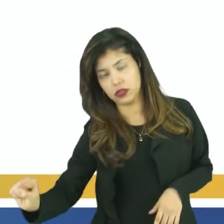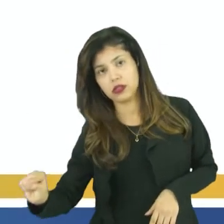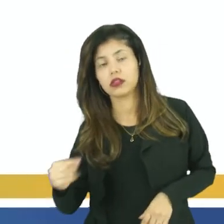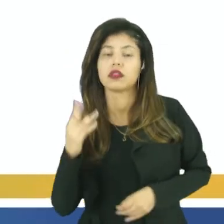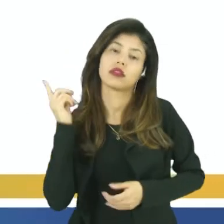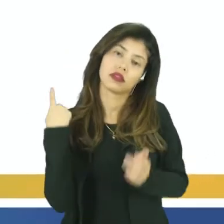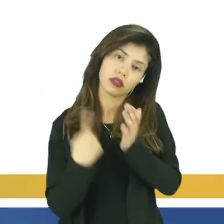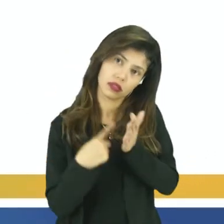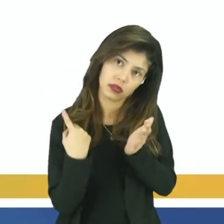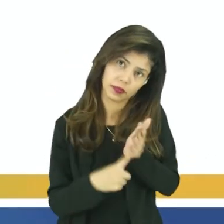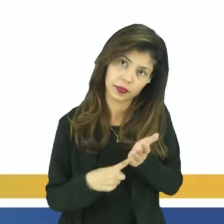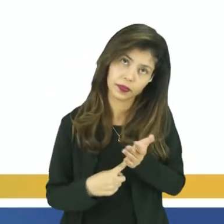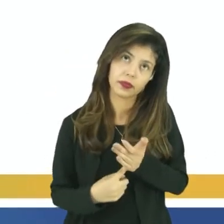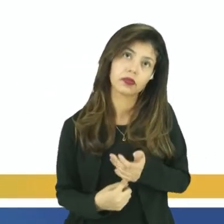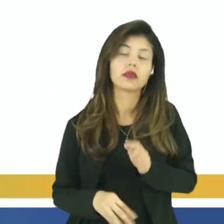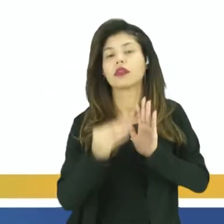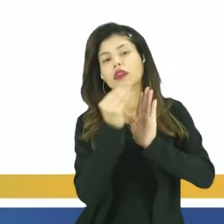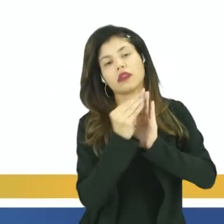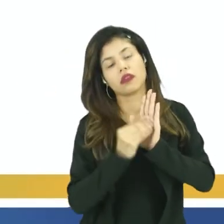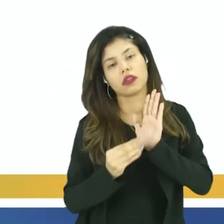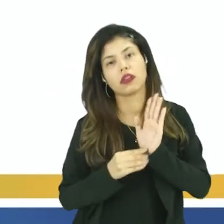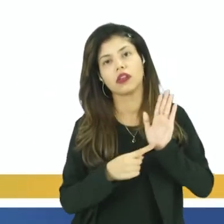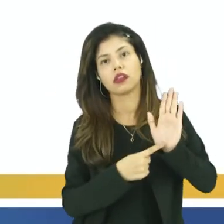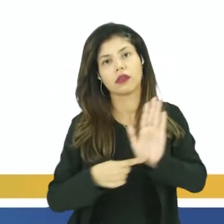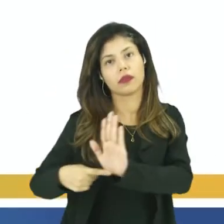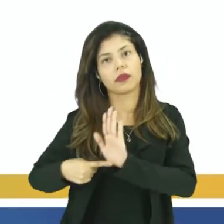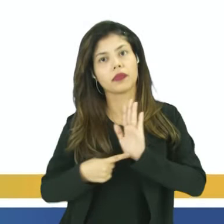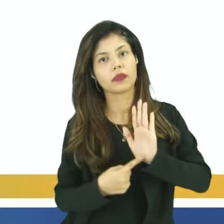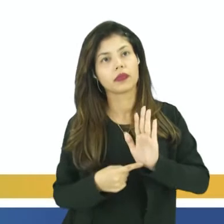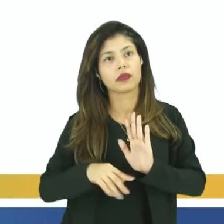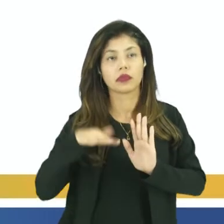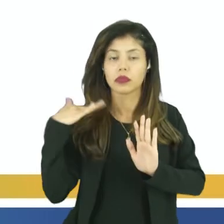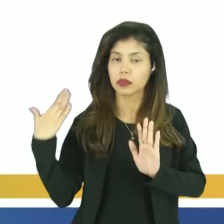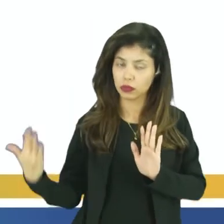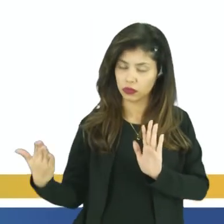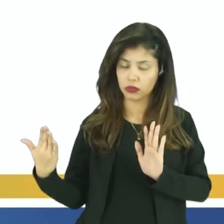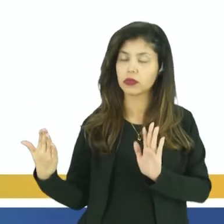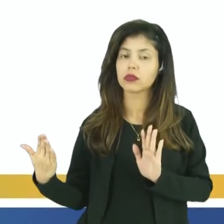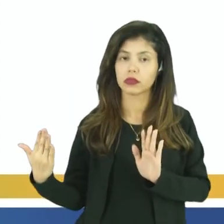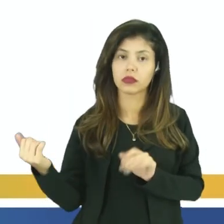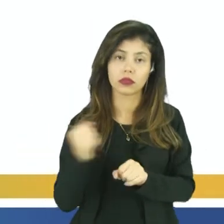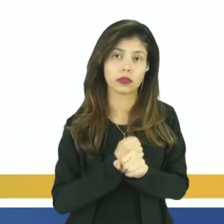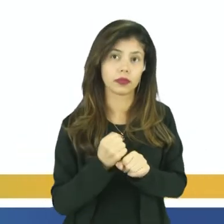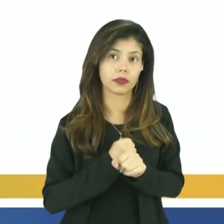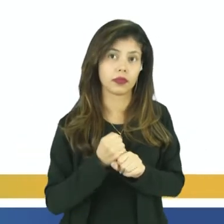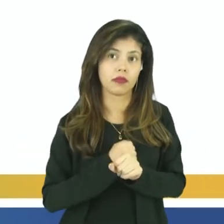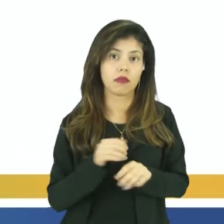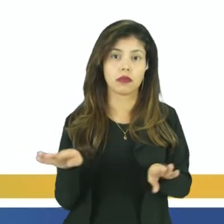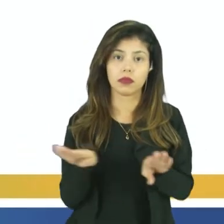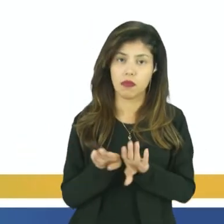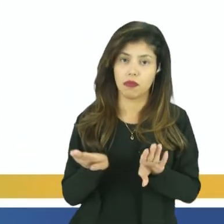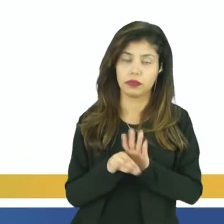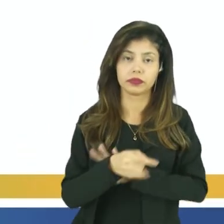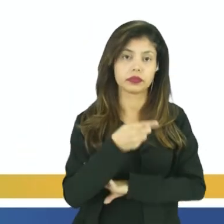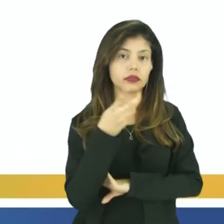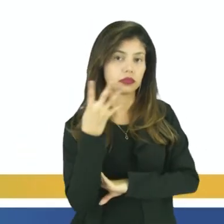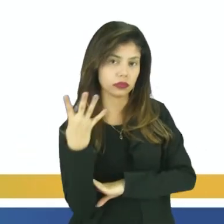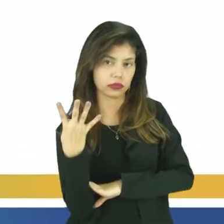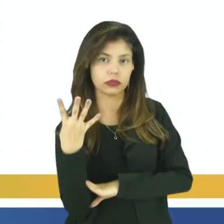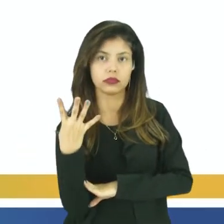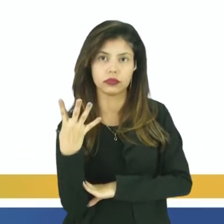de acordo com os dados fornecidos, tanto pelos anos, quanto a